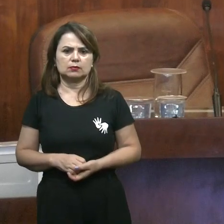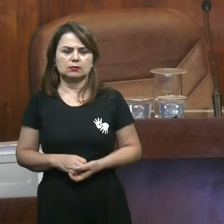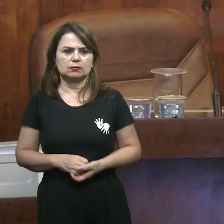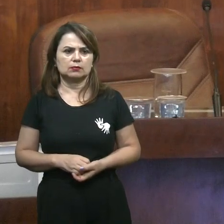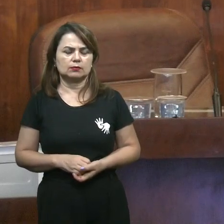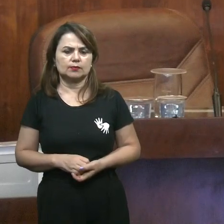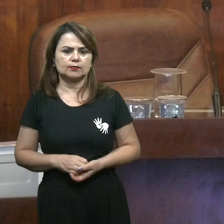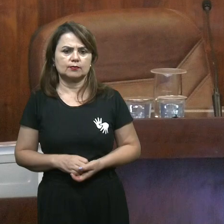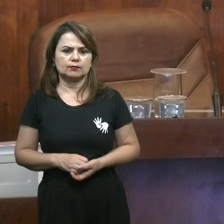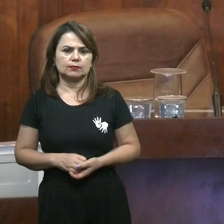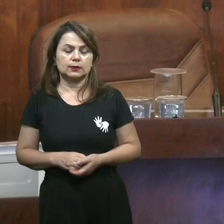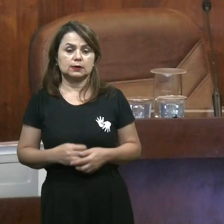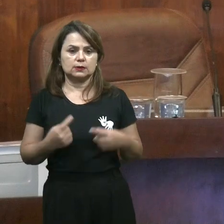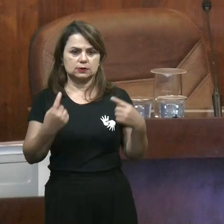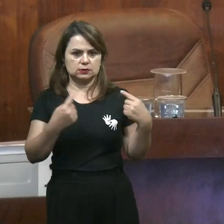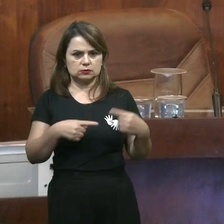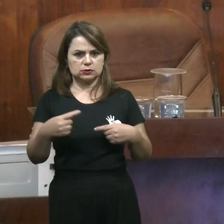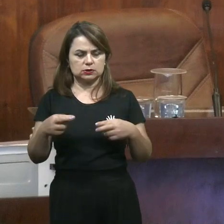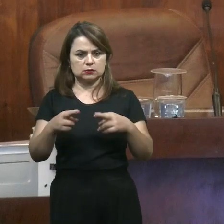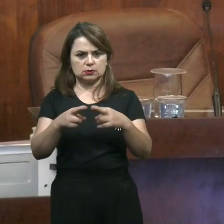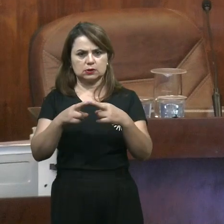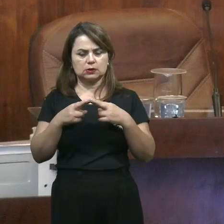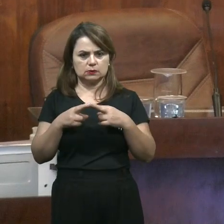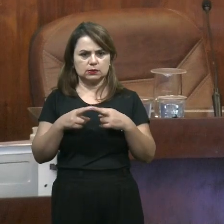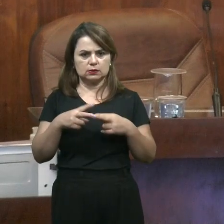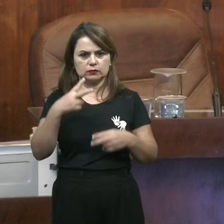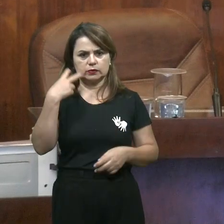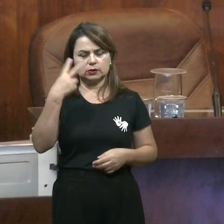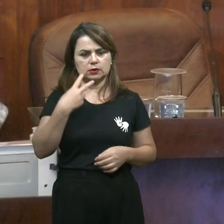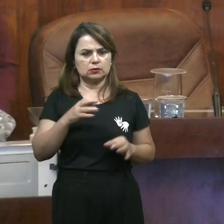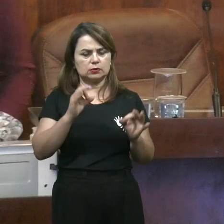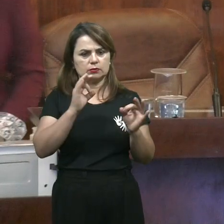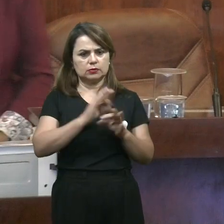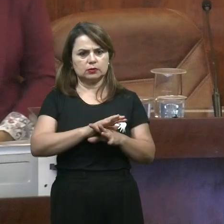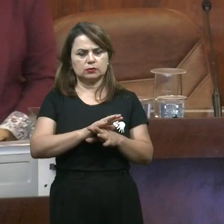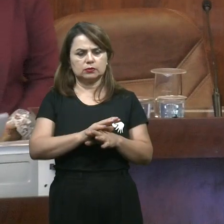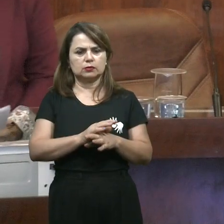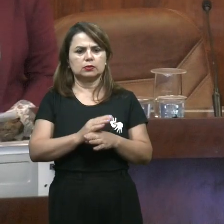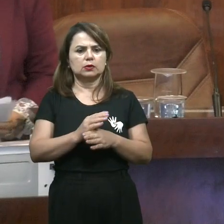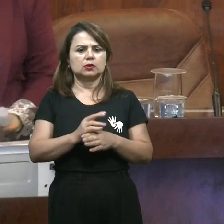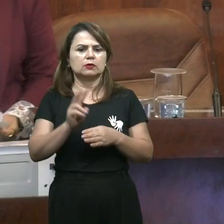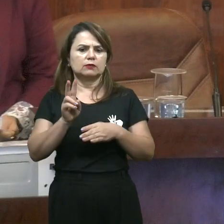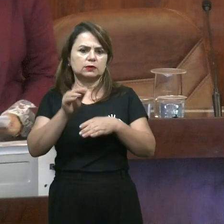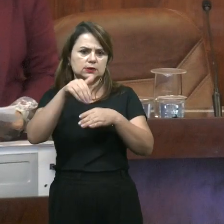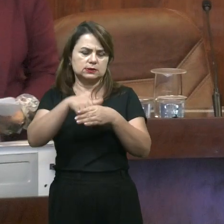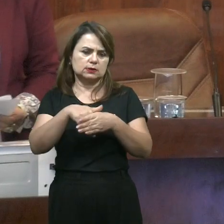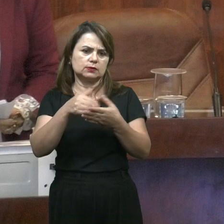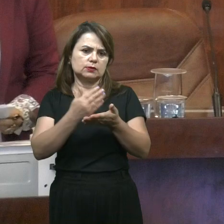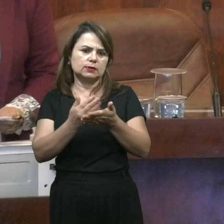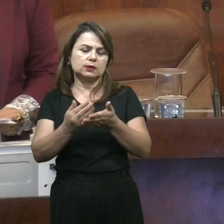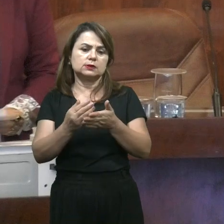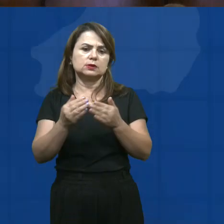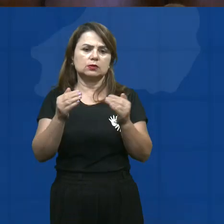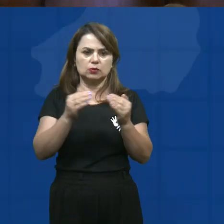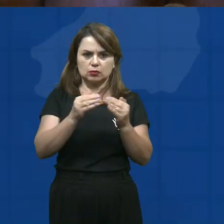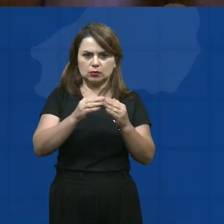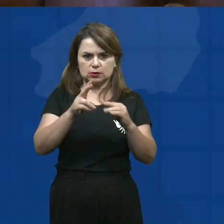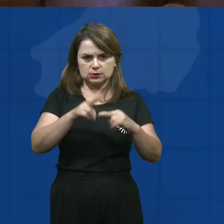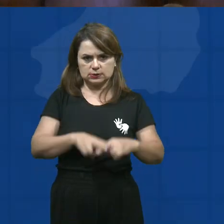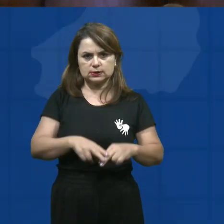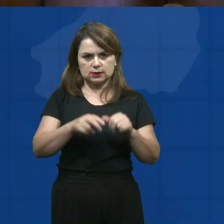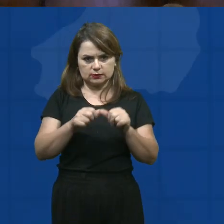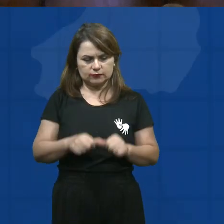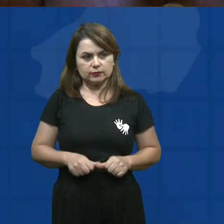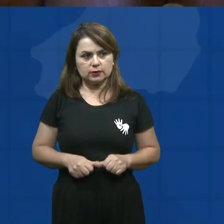Em discussão, requerimento? Não havendo vereadores inscritos, está em certa discussão, está em votação. Os vereadores que estão favoráveis, permaneçam como se encontram.